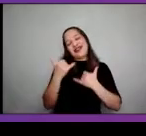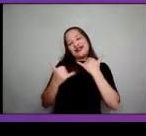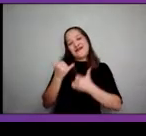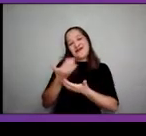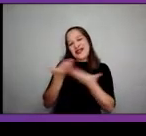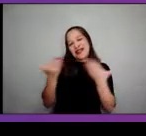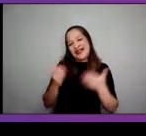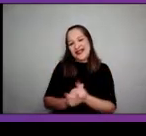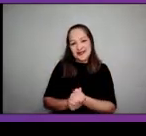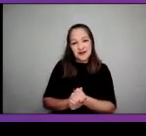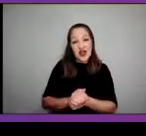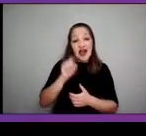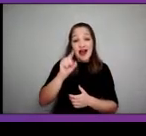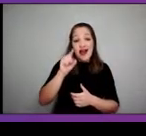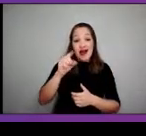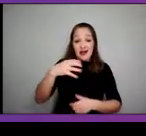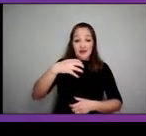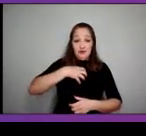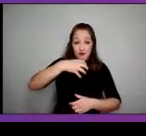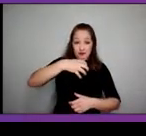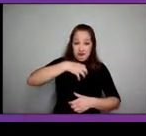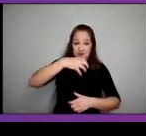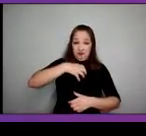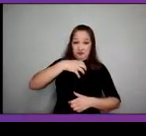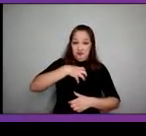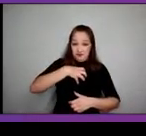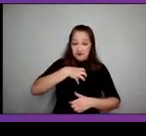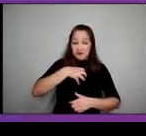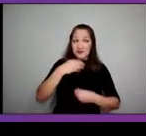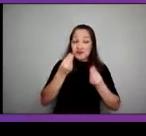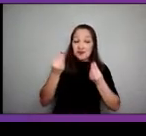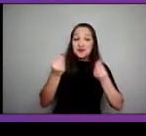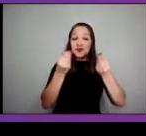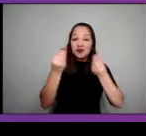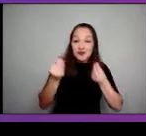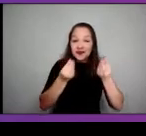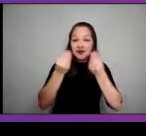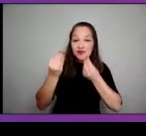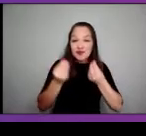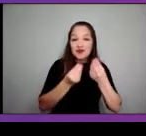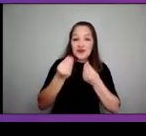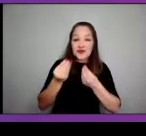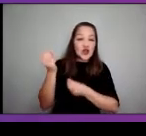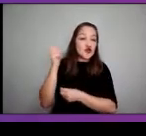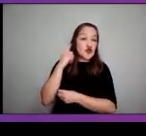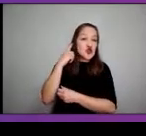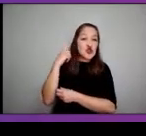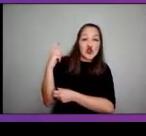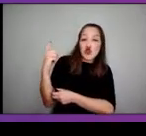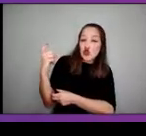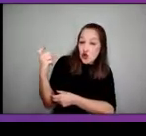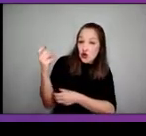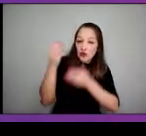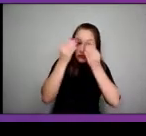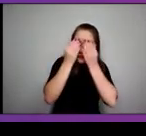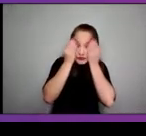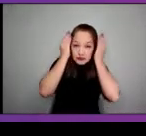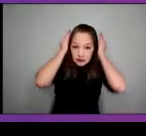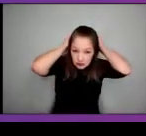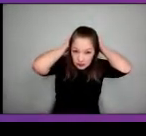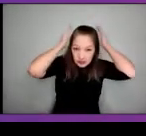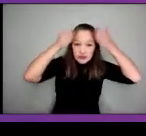aqui a questão do sensorial de trabalhar um pouco a questão da do som como né como essa